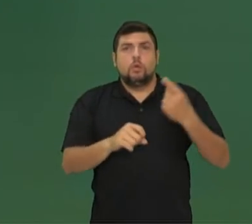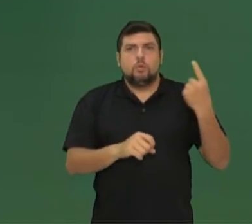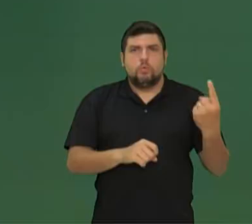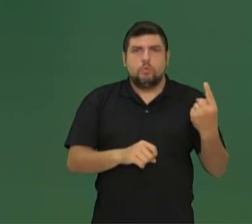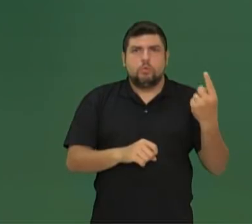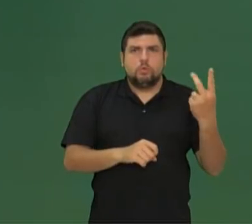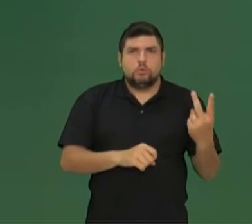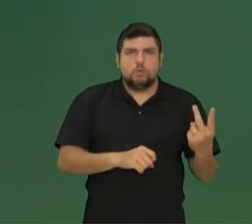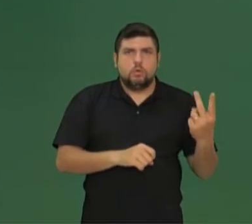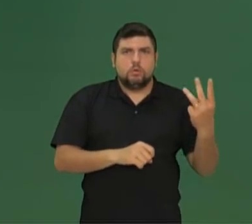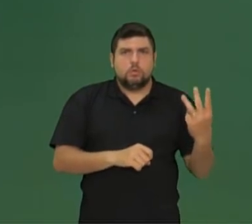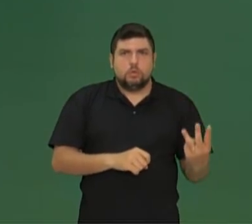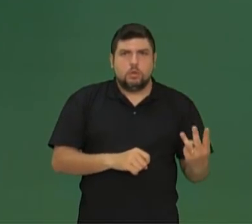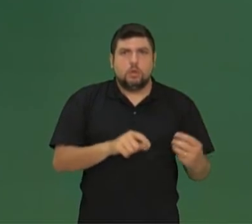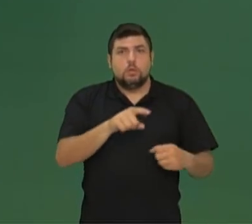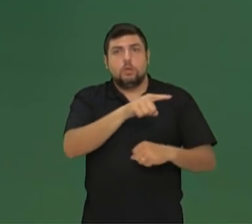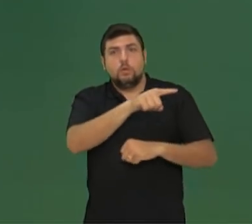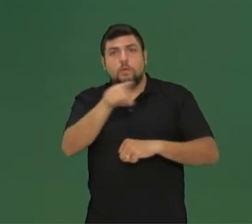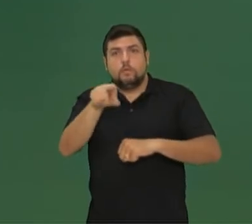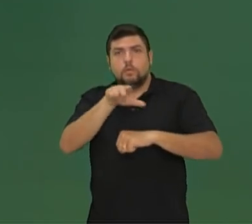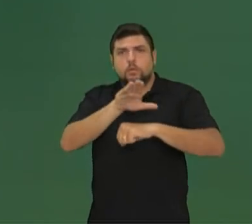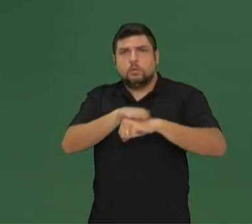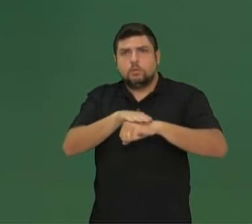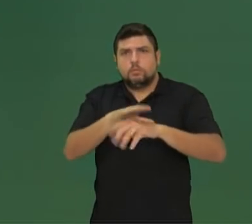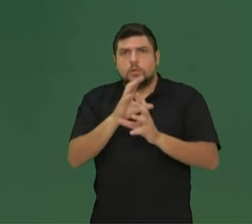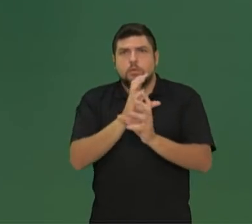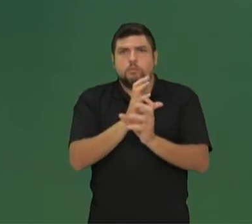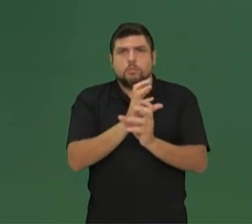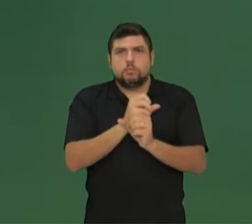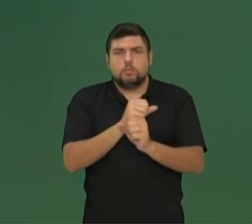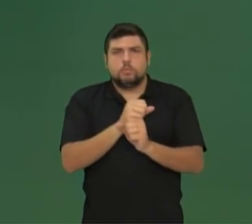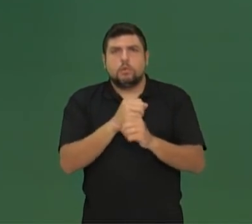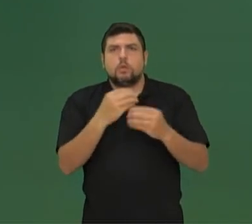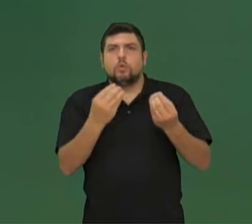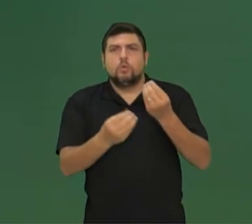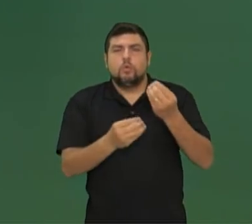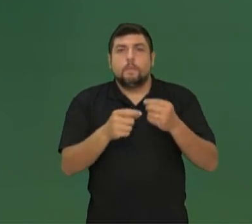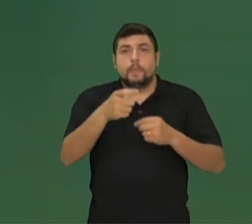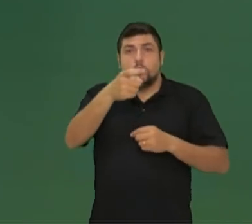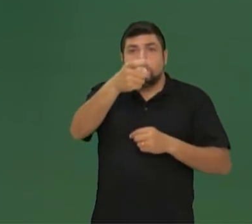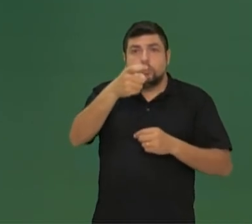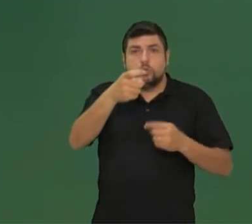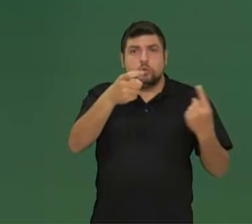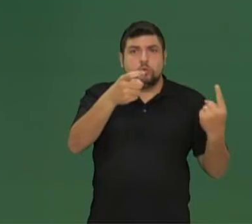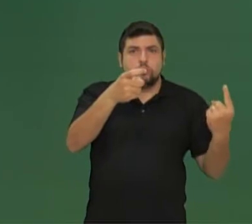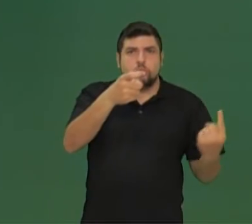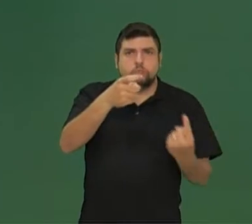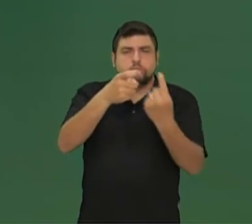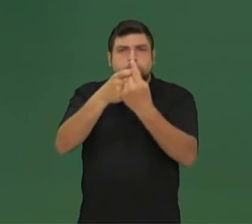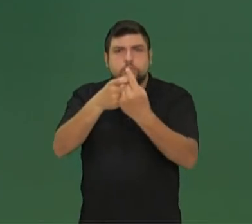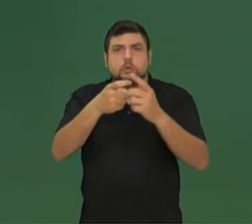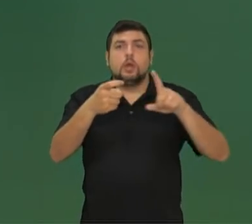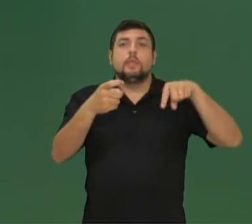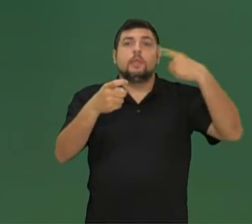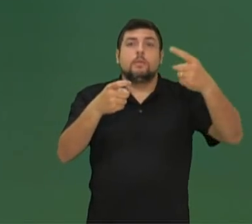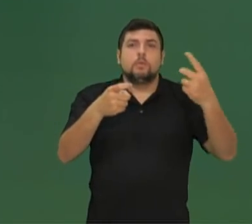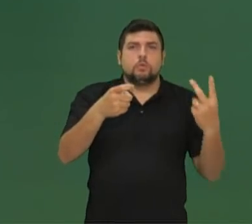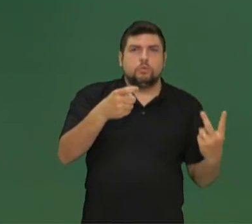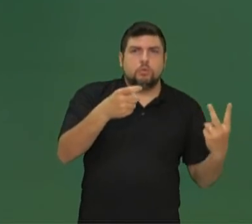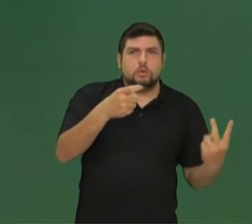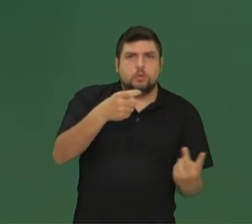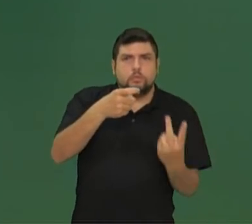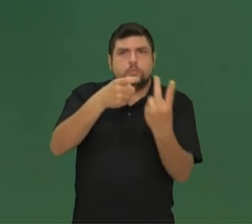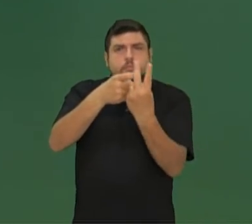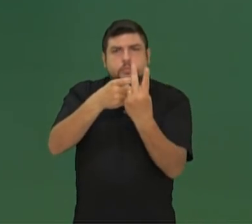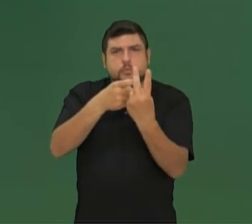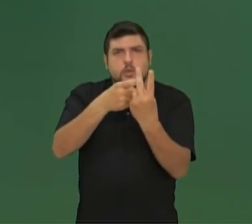com o 3, vocês realizam a mesma forma, né? Vão lá no x, substitui o 1, depois substitui o 2 e depois substitui o